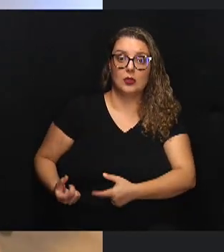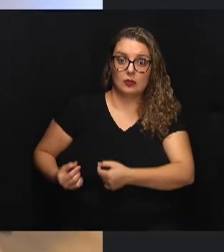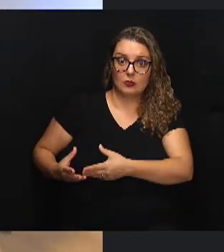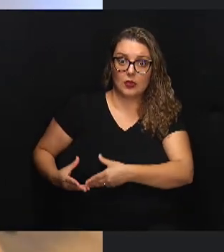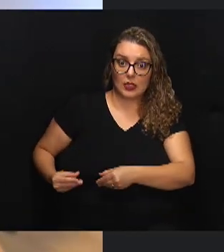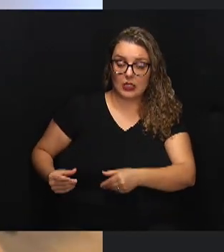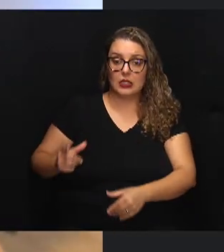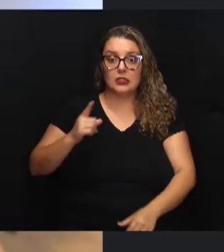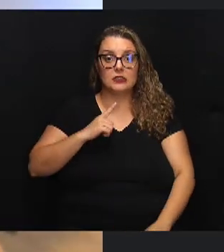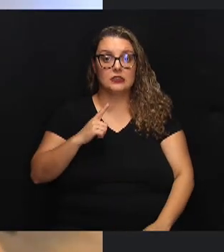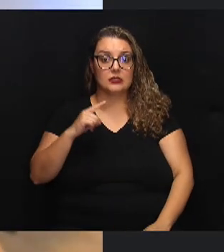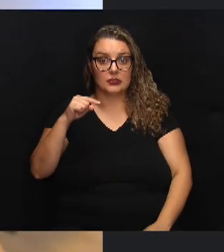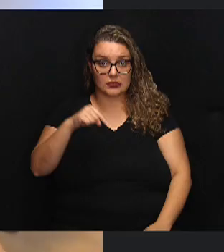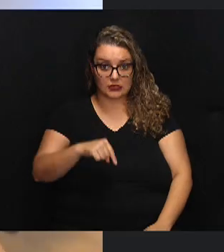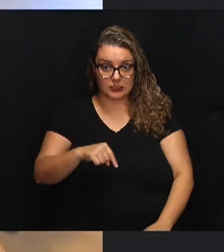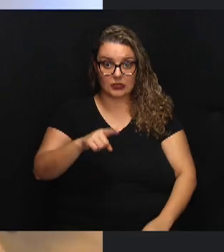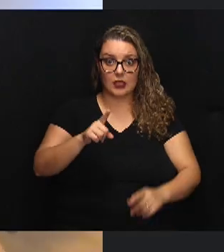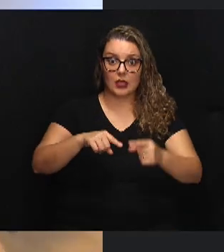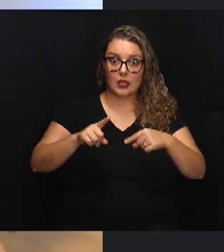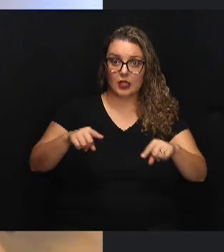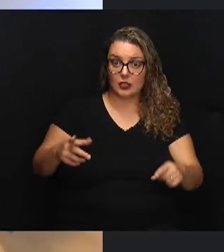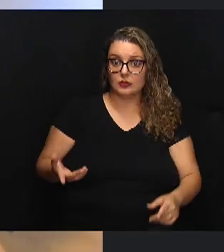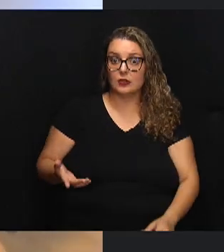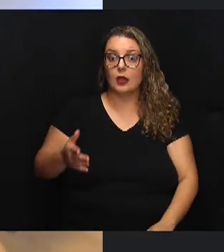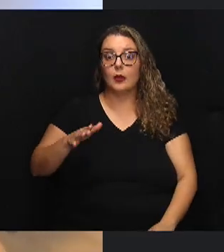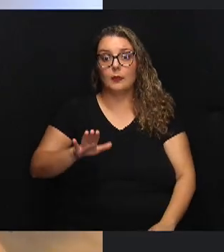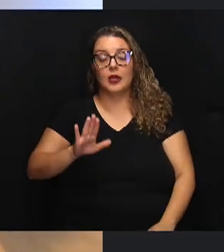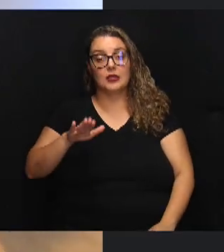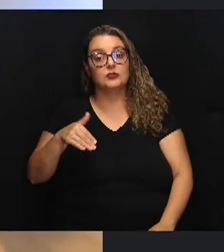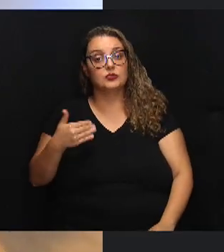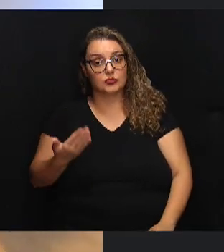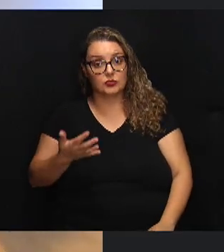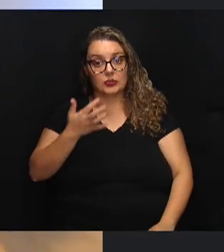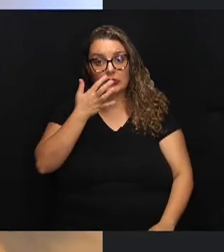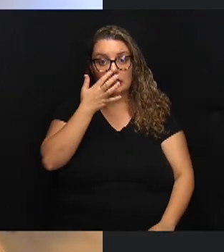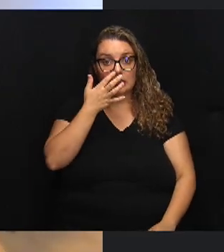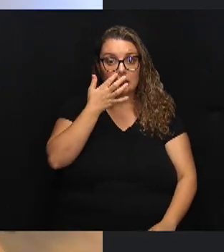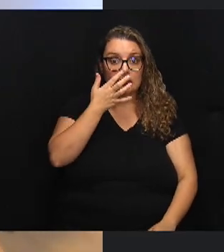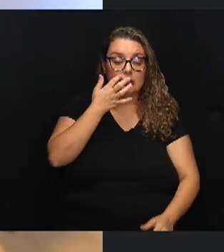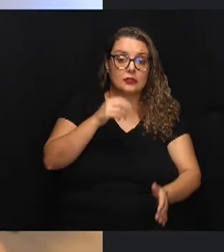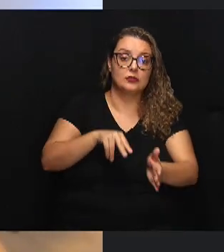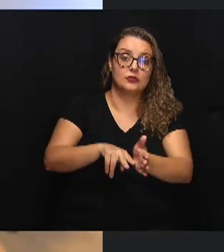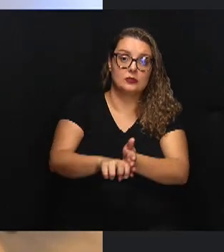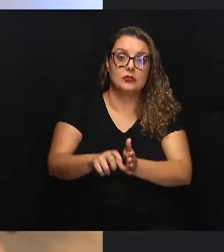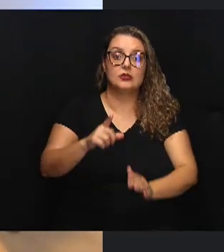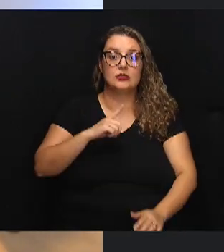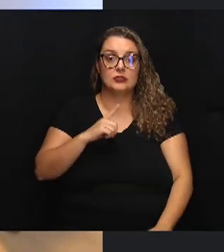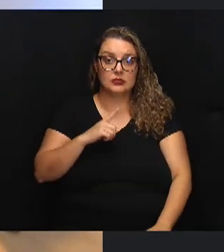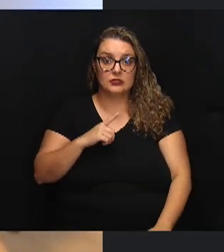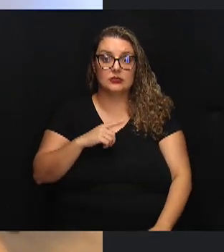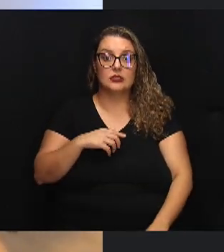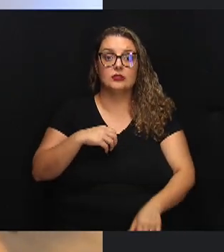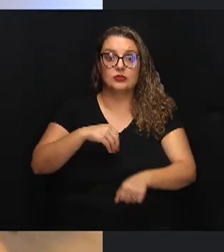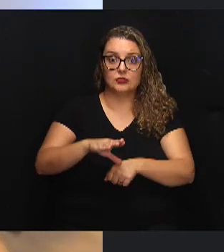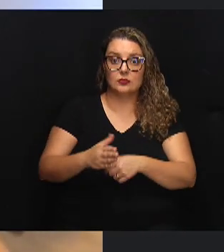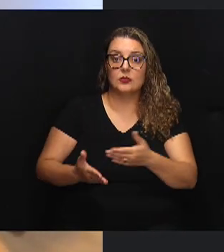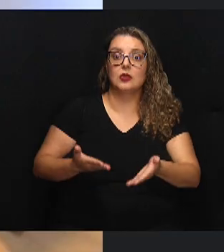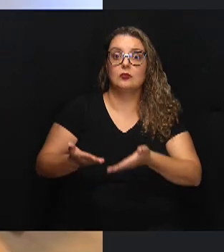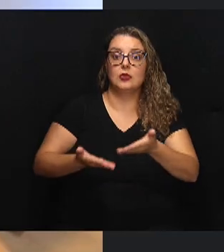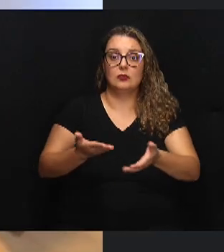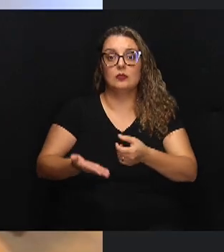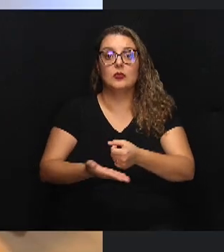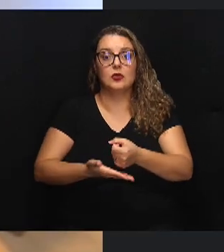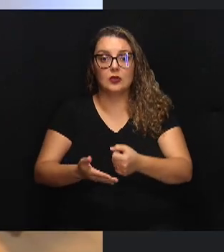tem essa alteração, mas quando é diagnosticada, a gente tem a indicação de partir para um tratamento baseado